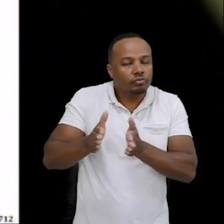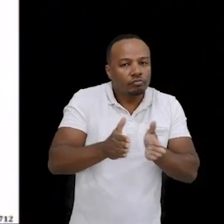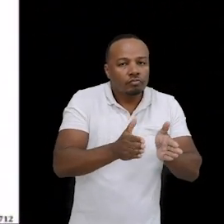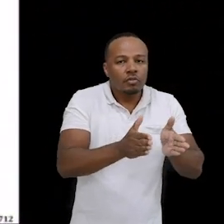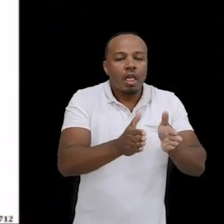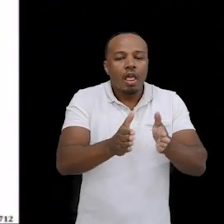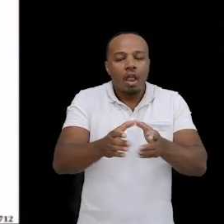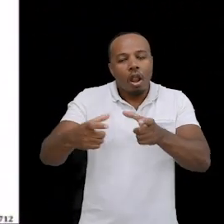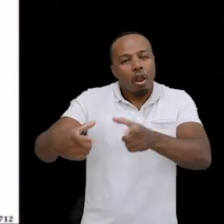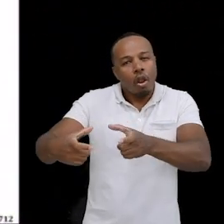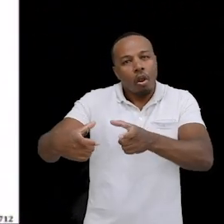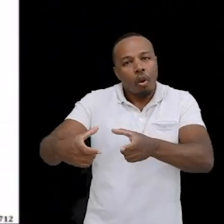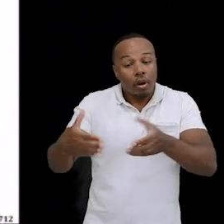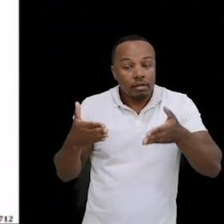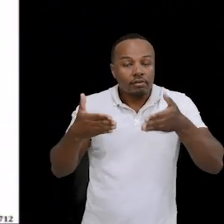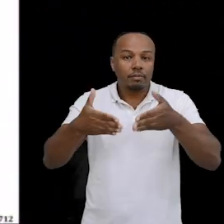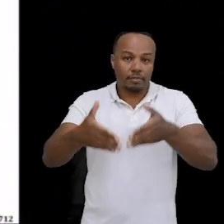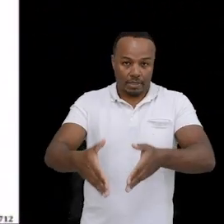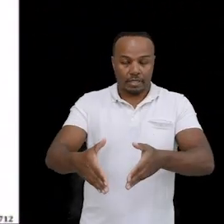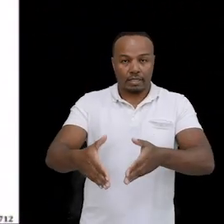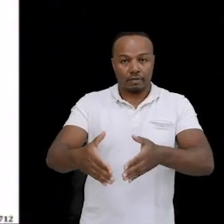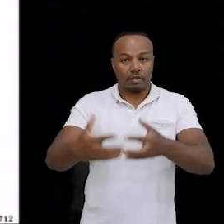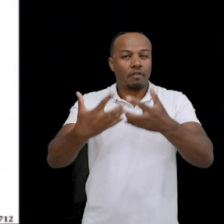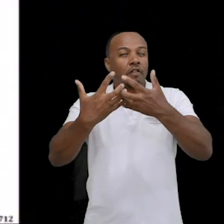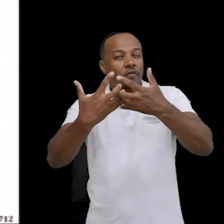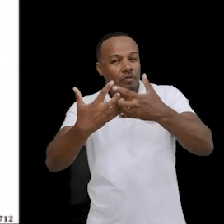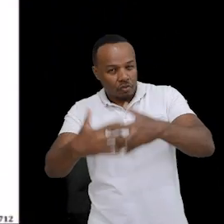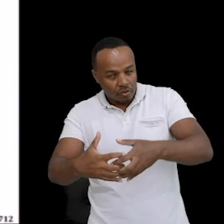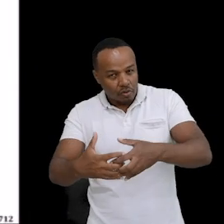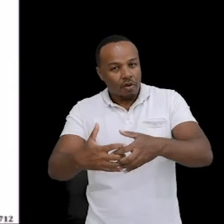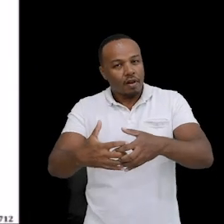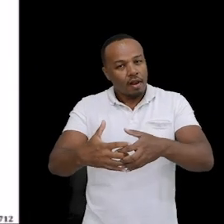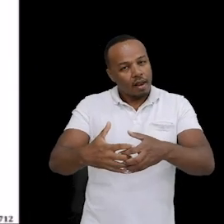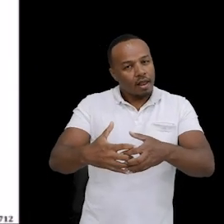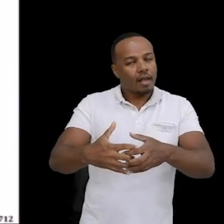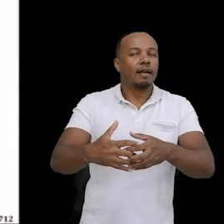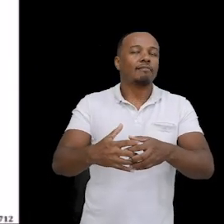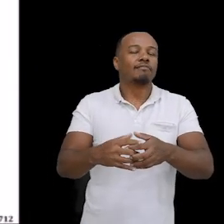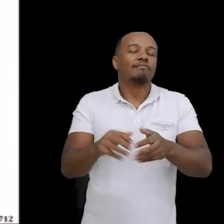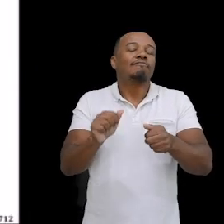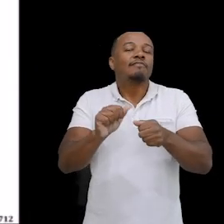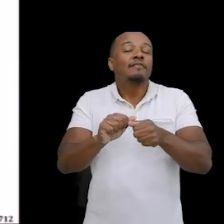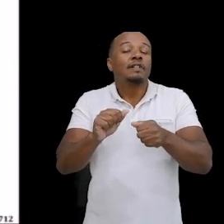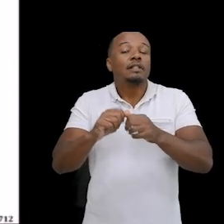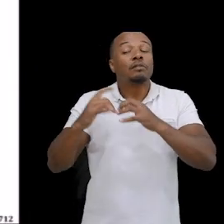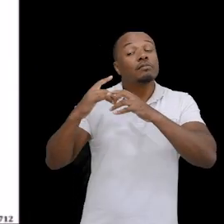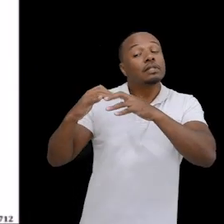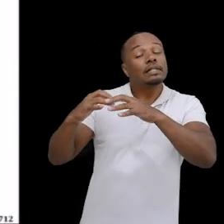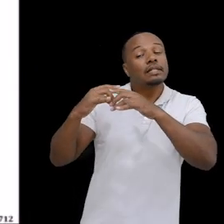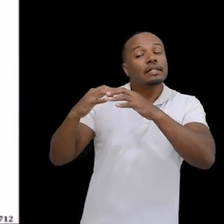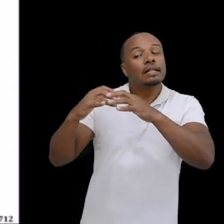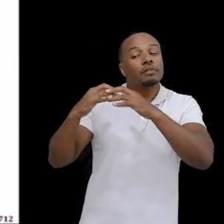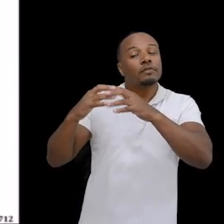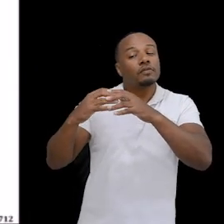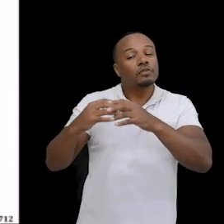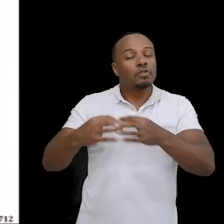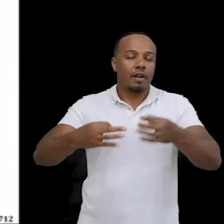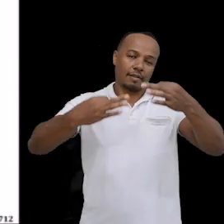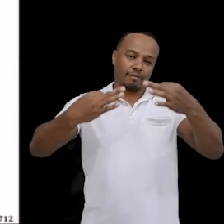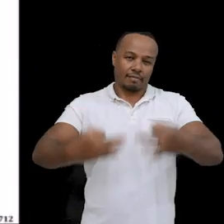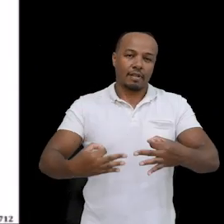locais específicos onde atuarão com funções especiais para fazer esse cérebro funcionar de